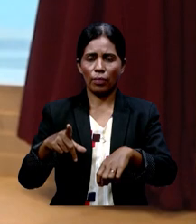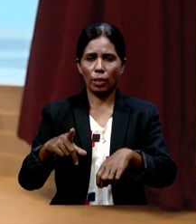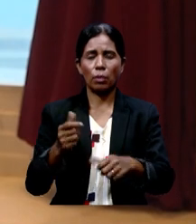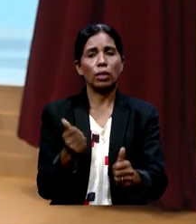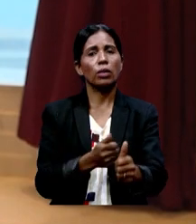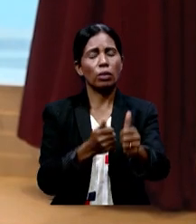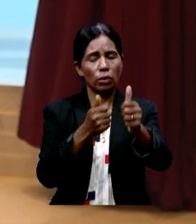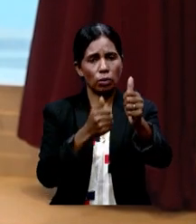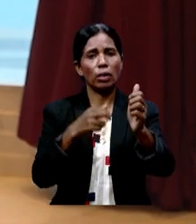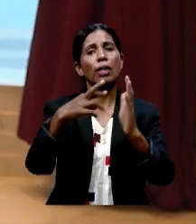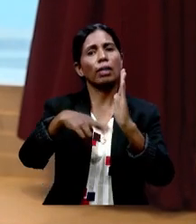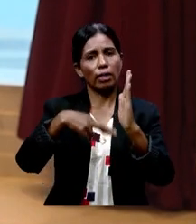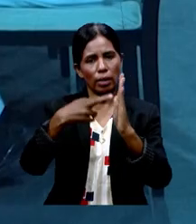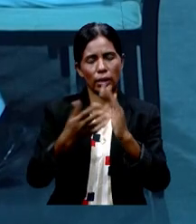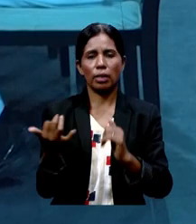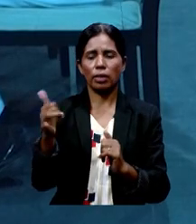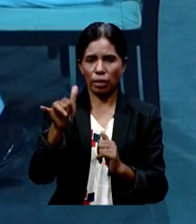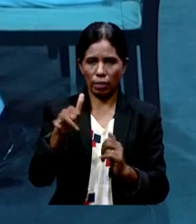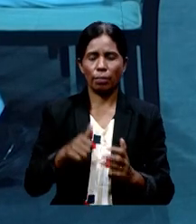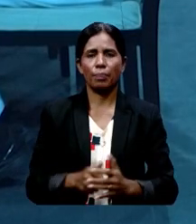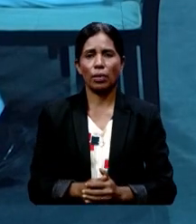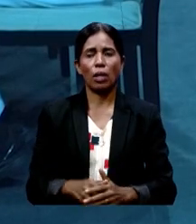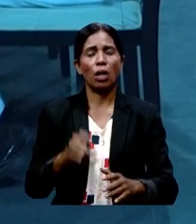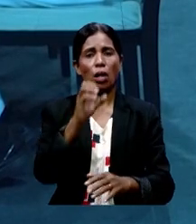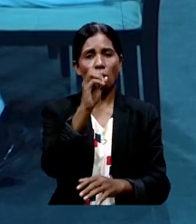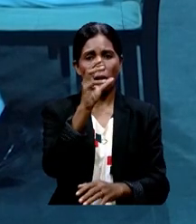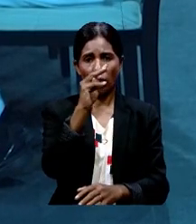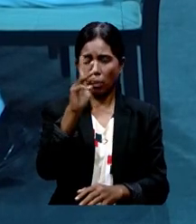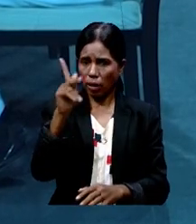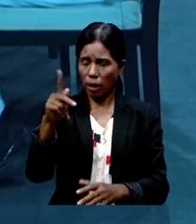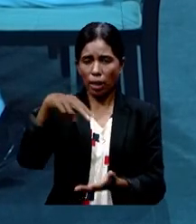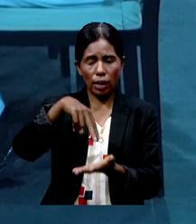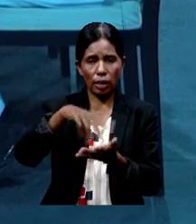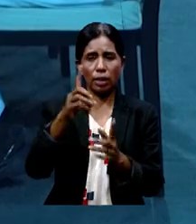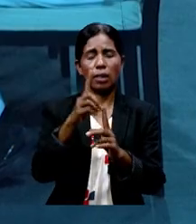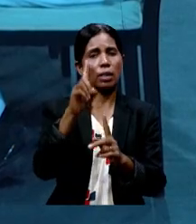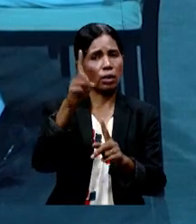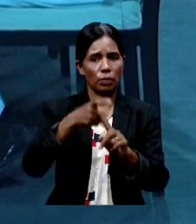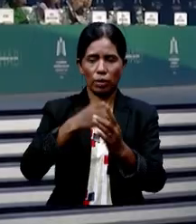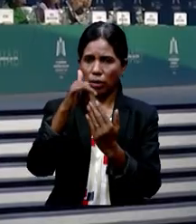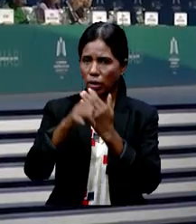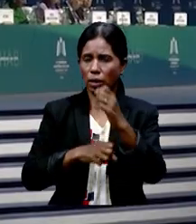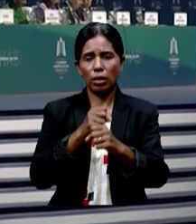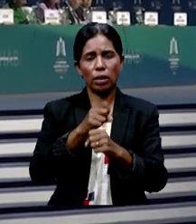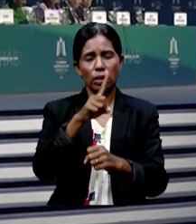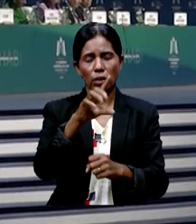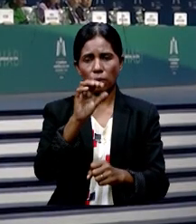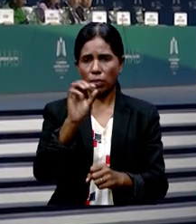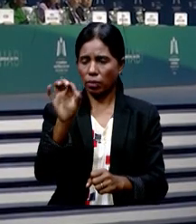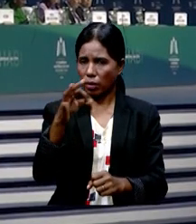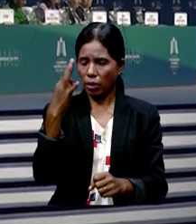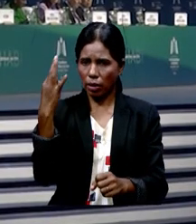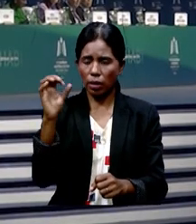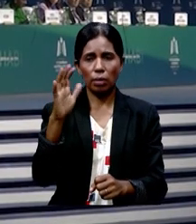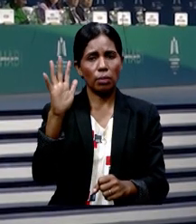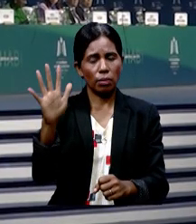cumpre regras, né? Organisasi Mundial Komersio establece lorong ida fulan janeiro tinang riwida atusiasian resen lima ho